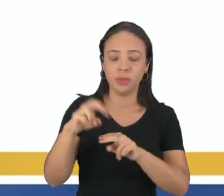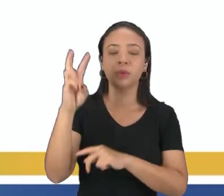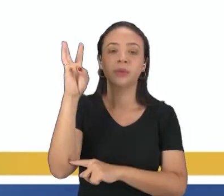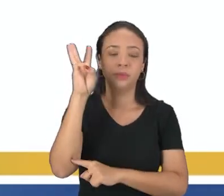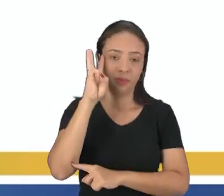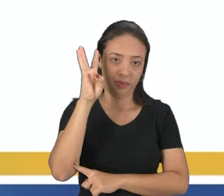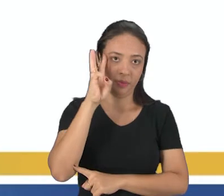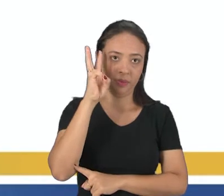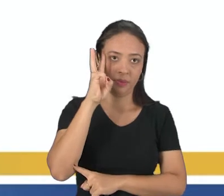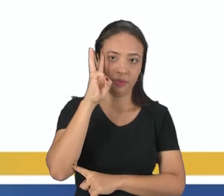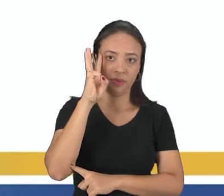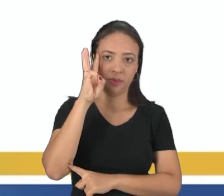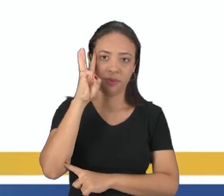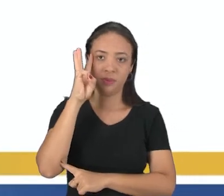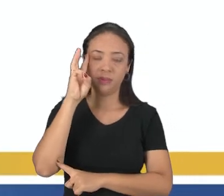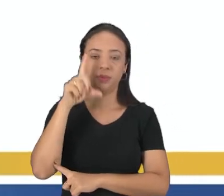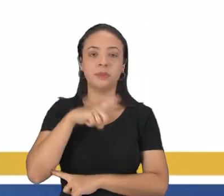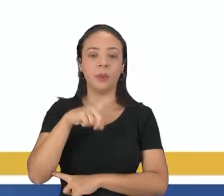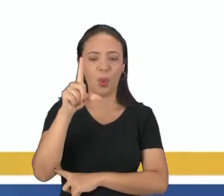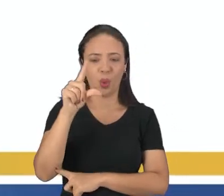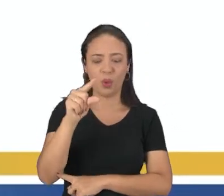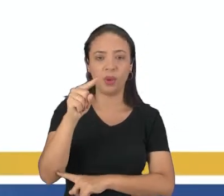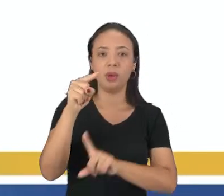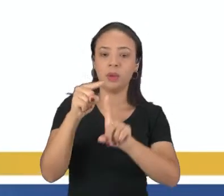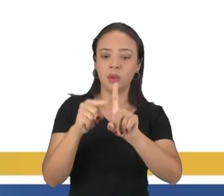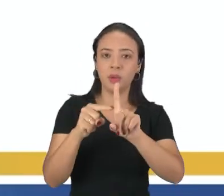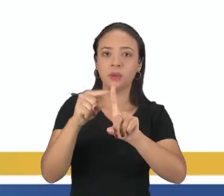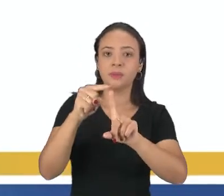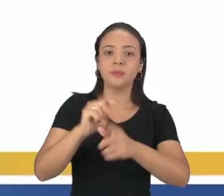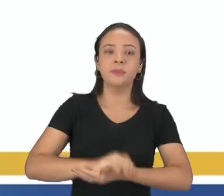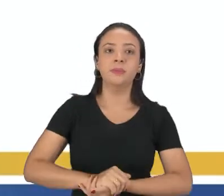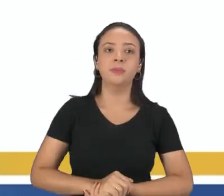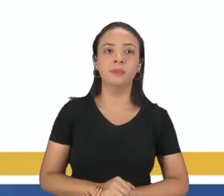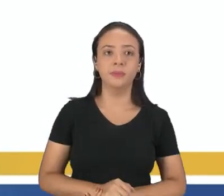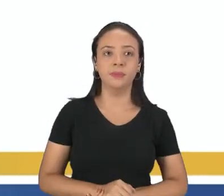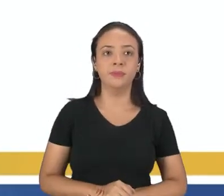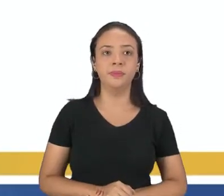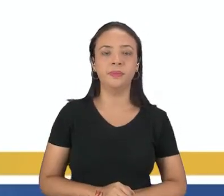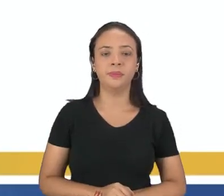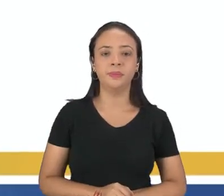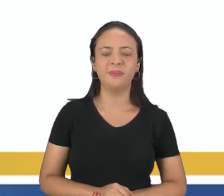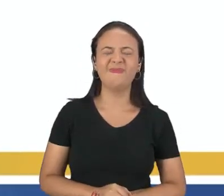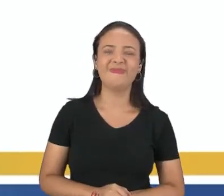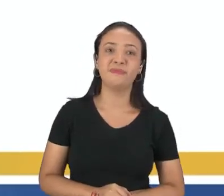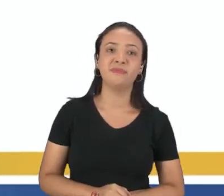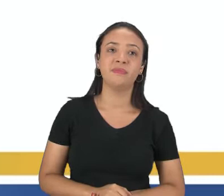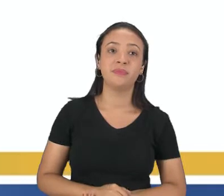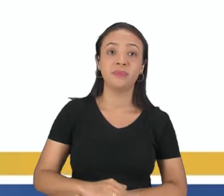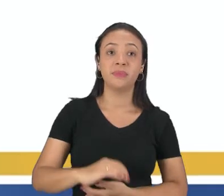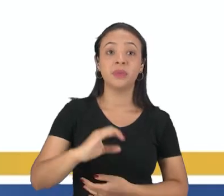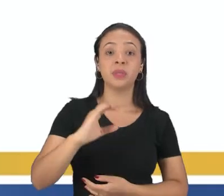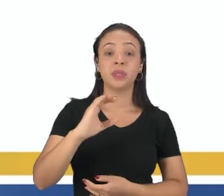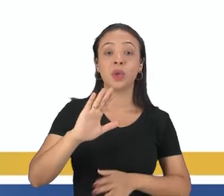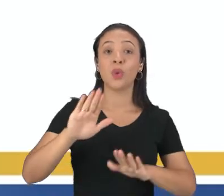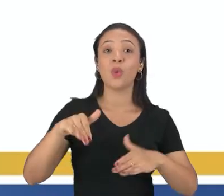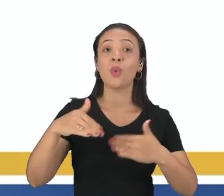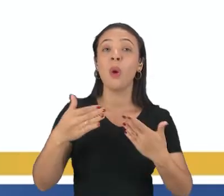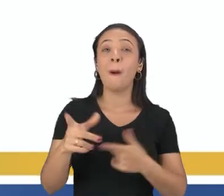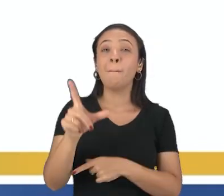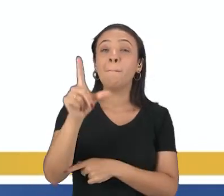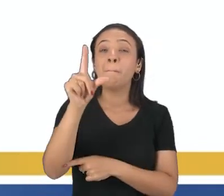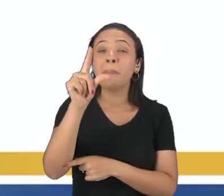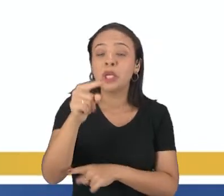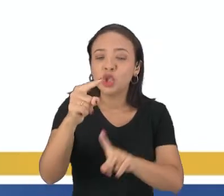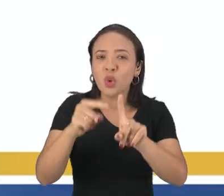terça-feira teve a menor temperatura, a mínima, né? Qual a menor temperatura registrada?